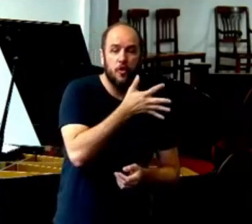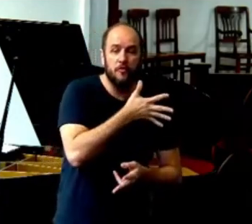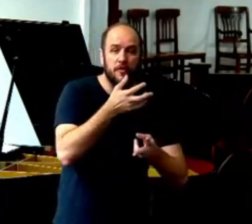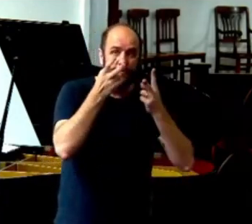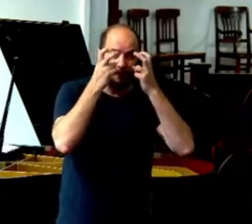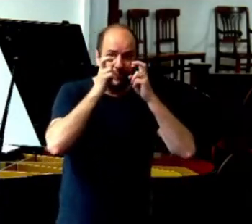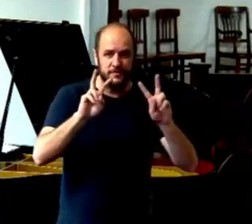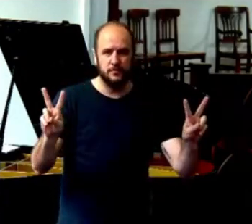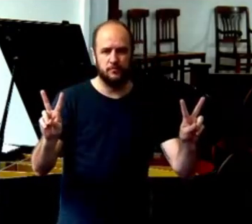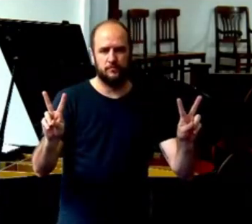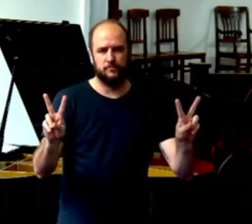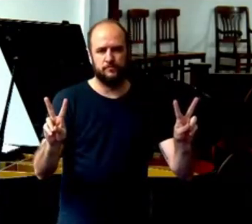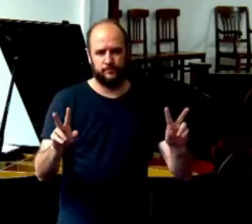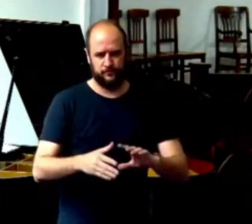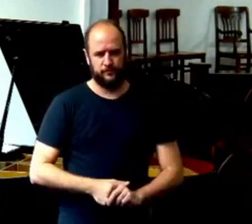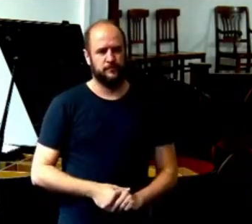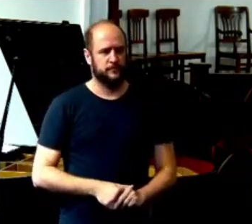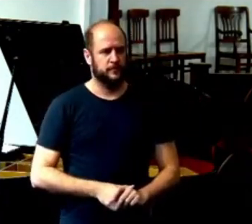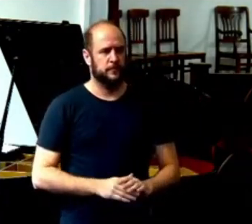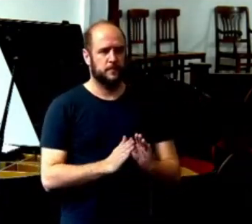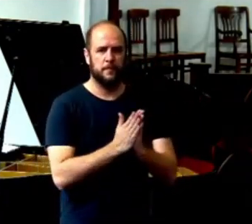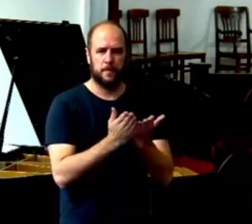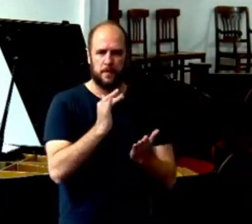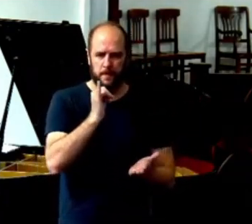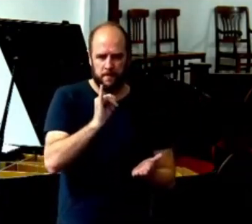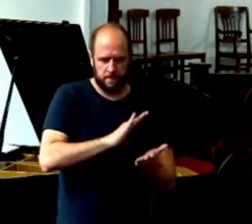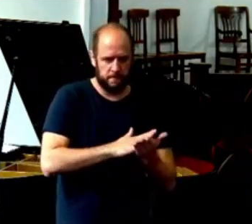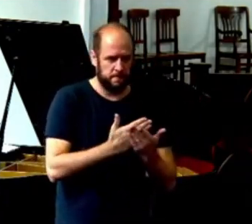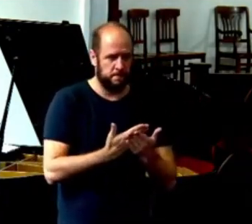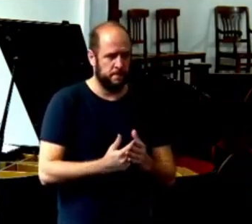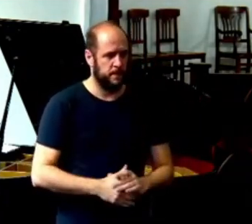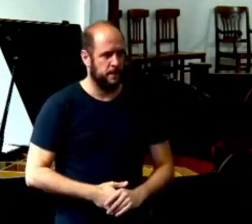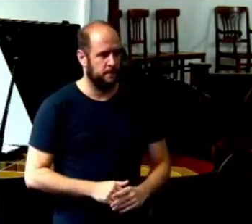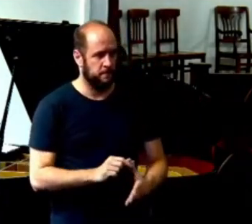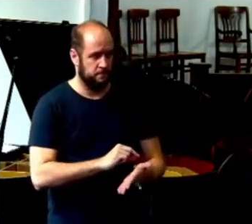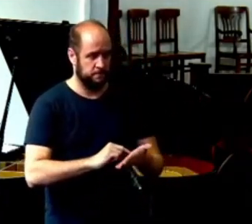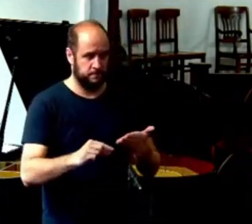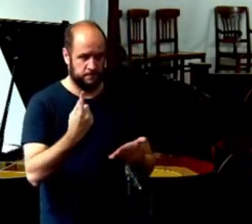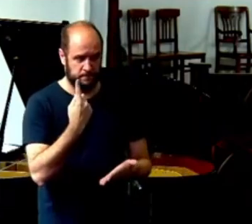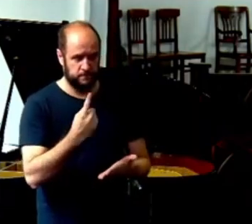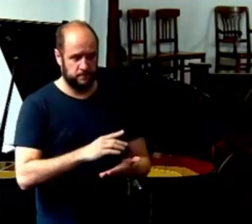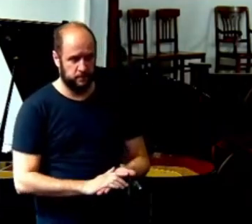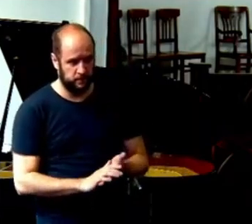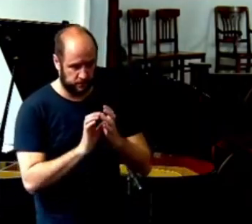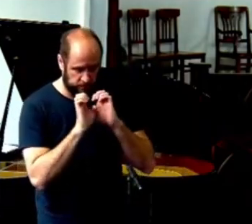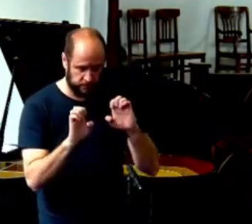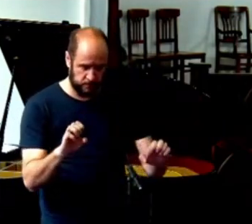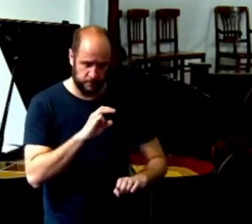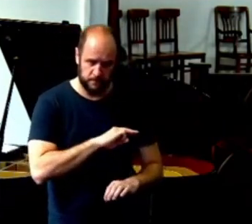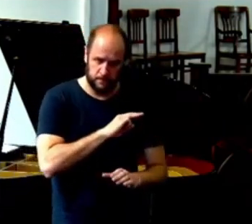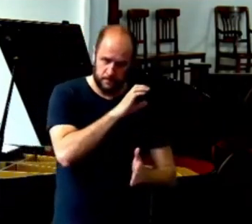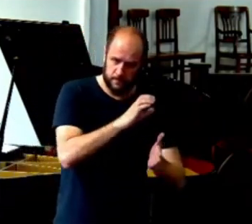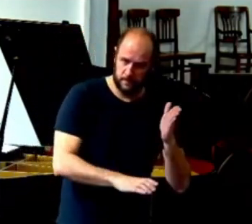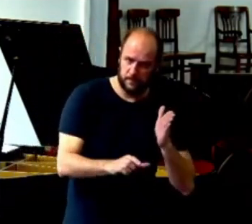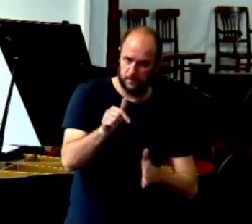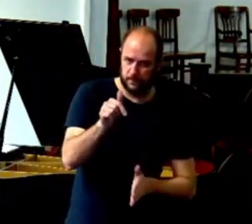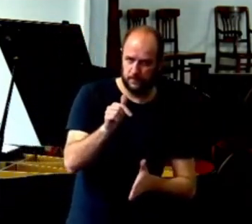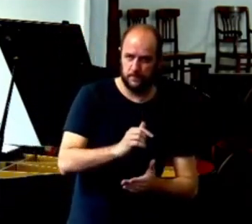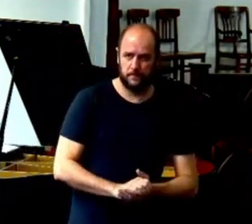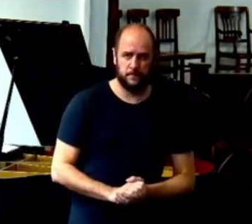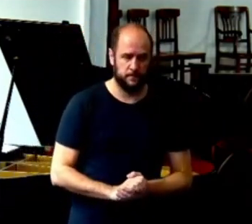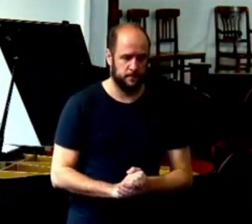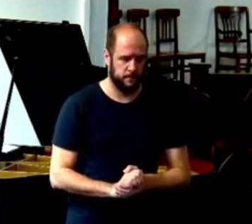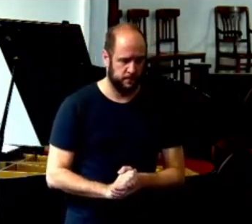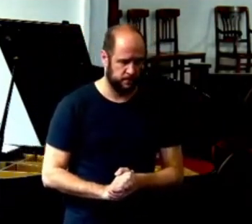Visão. O texto então nos diz, a partir do versículo 1 do Evangelho de Mateus, capítulo 7,